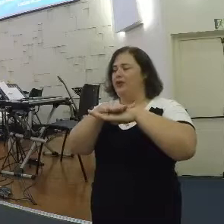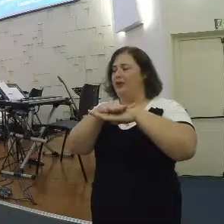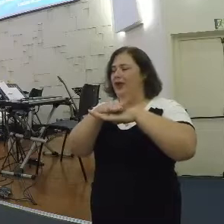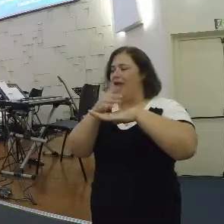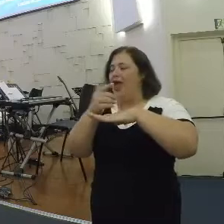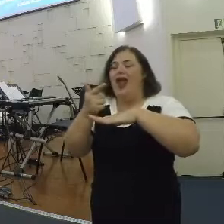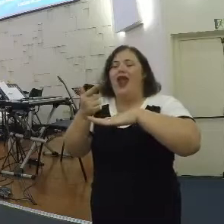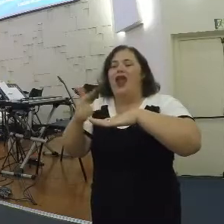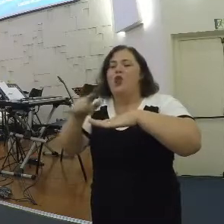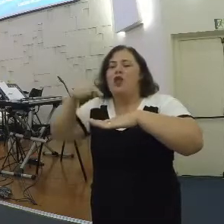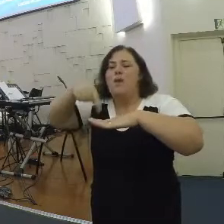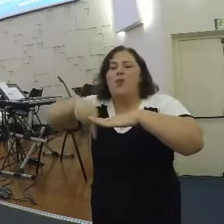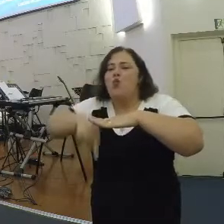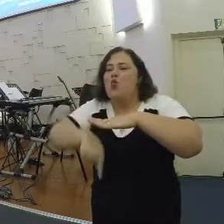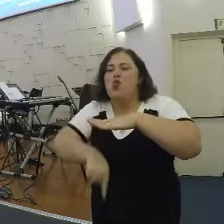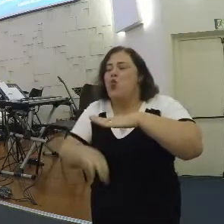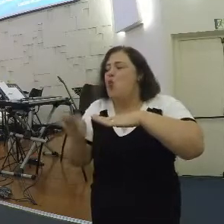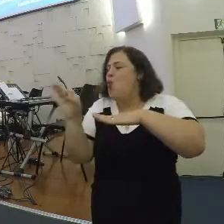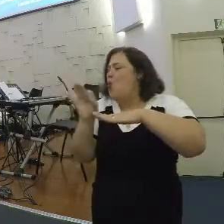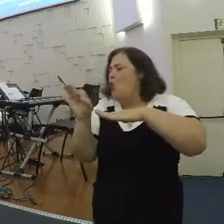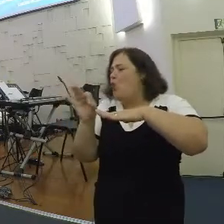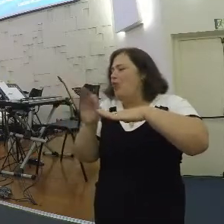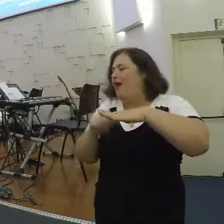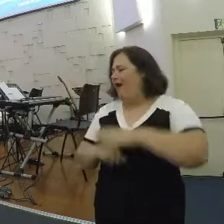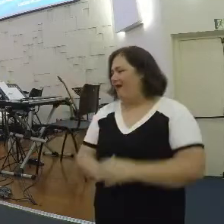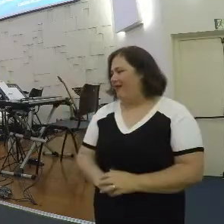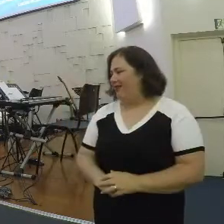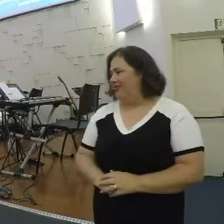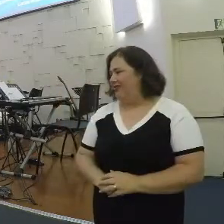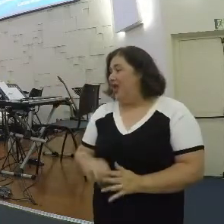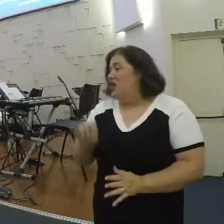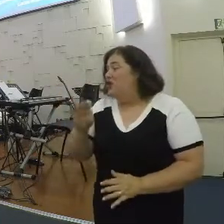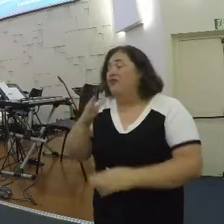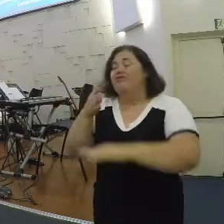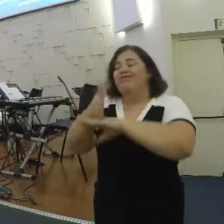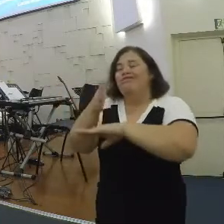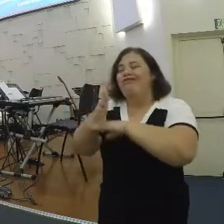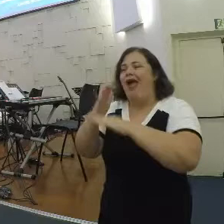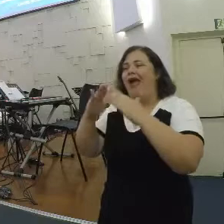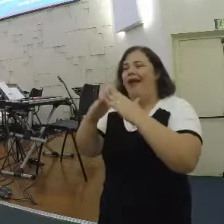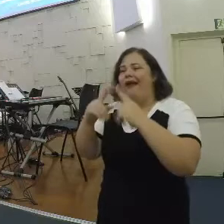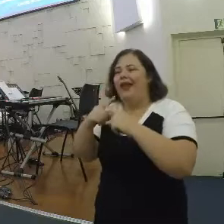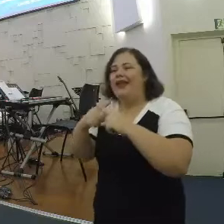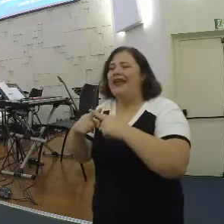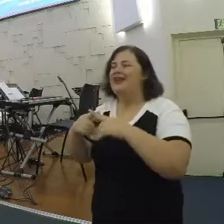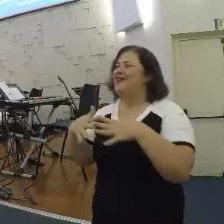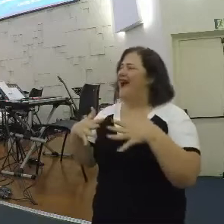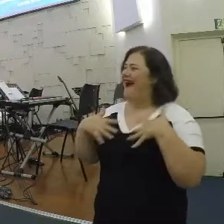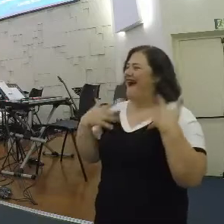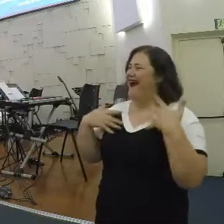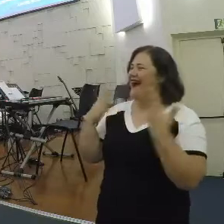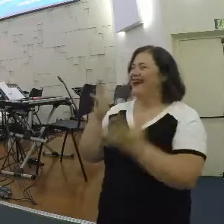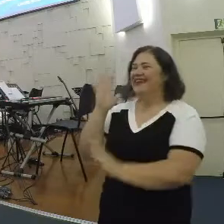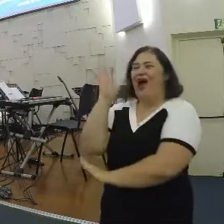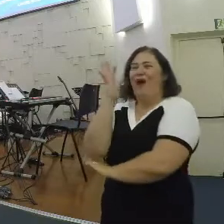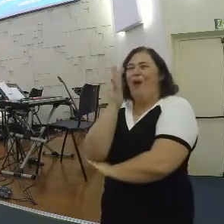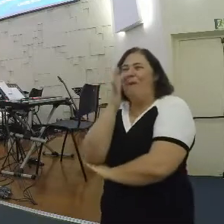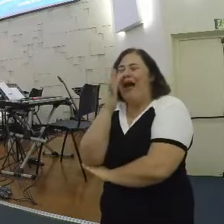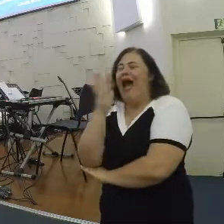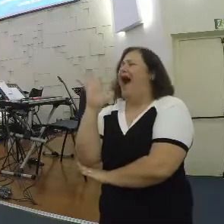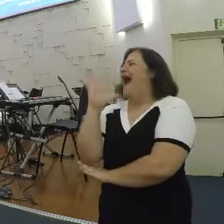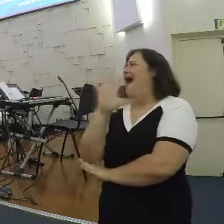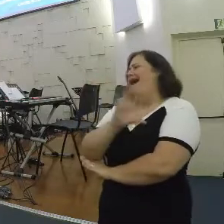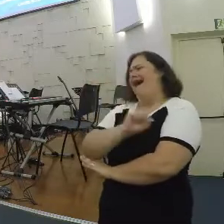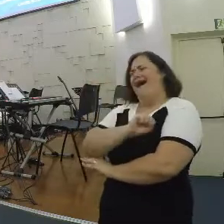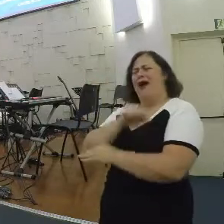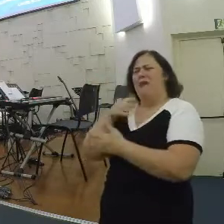passar da fase do entusiasmo. Não basta ser entusiasmado, é preciso firmar-se no Evangelho, porque as dificuldades da